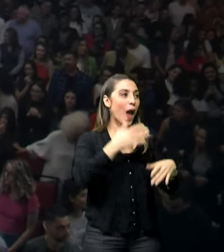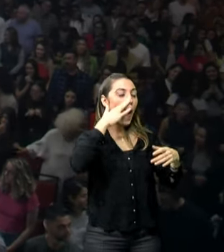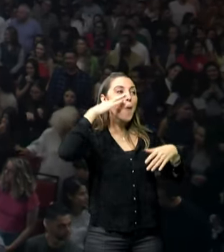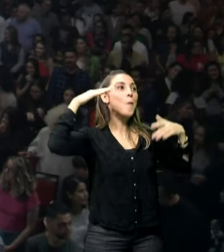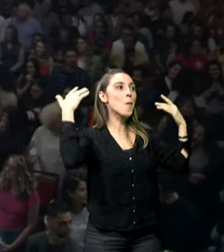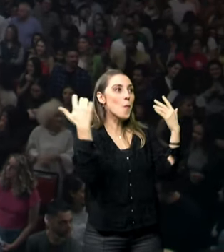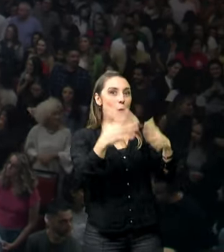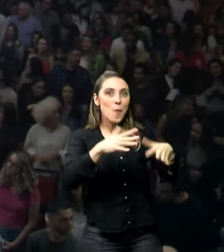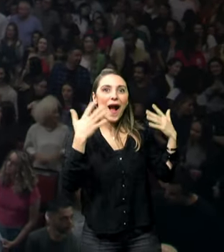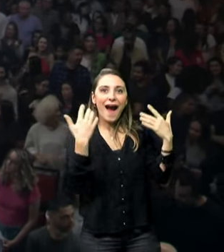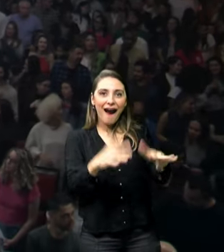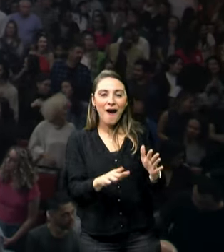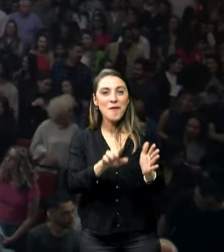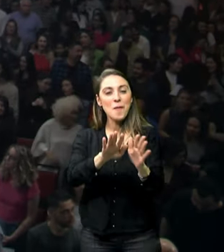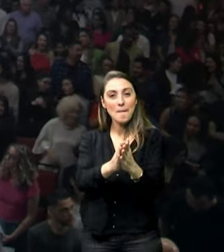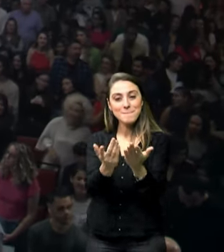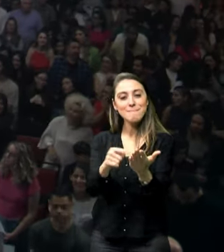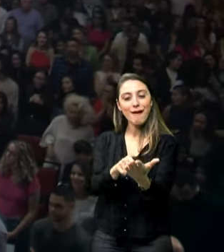palavra rema.